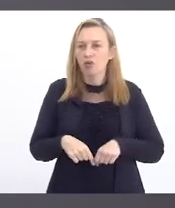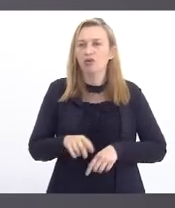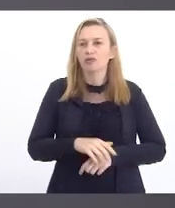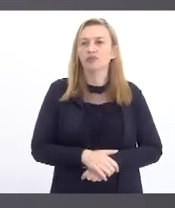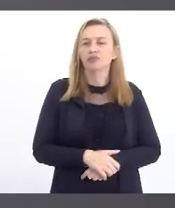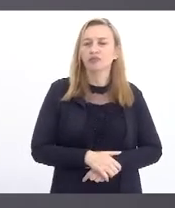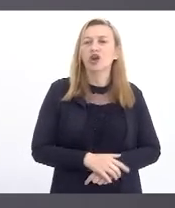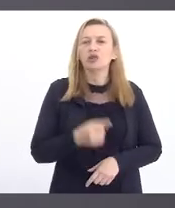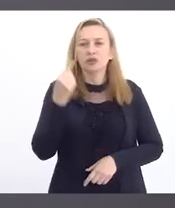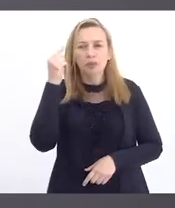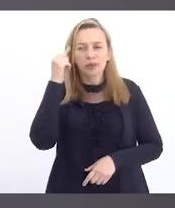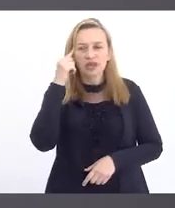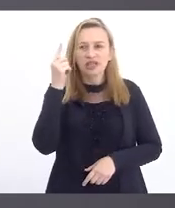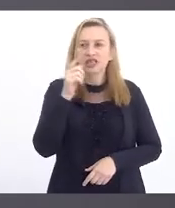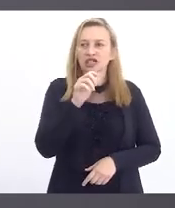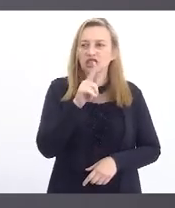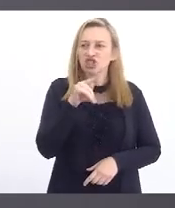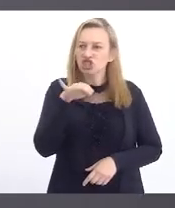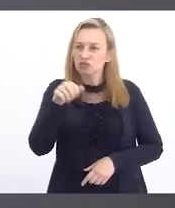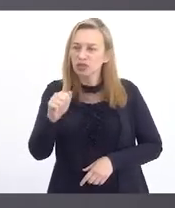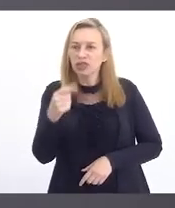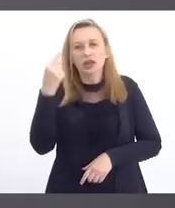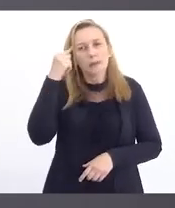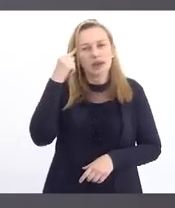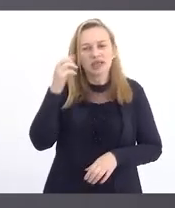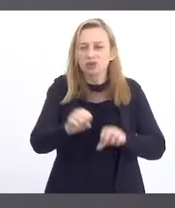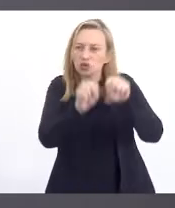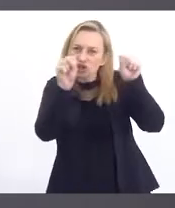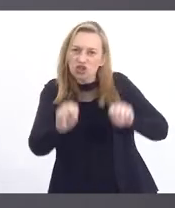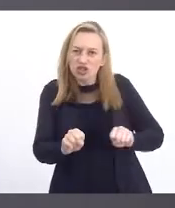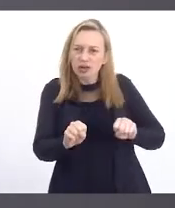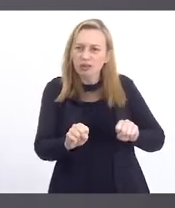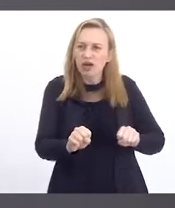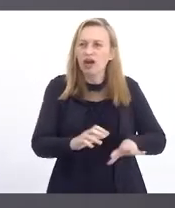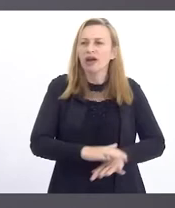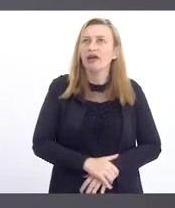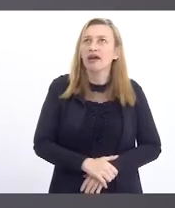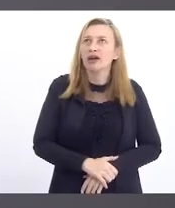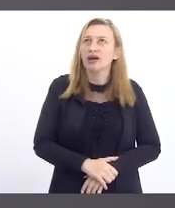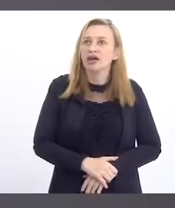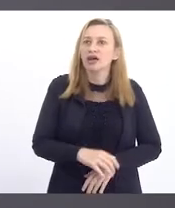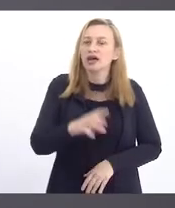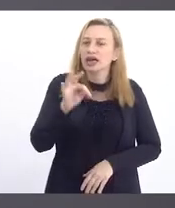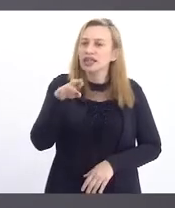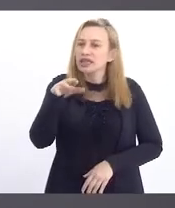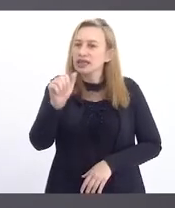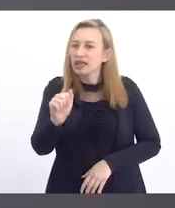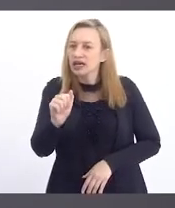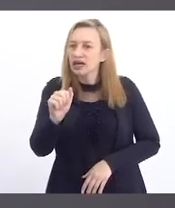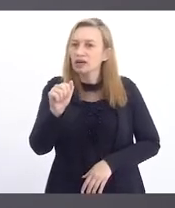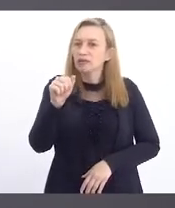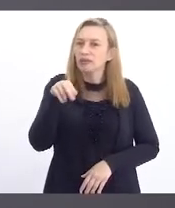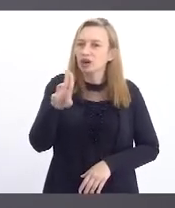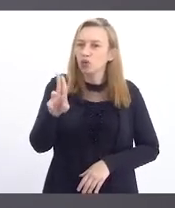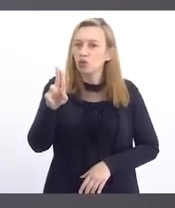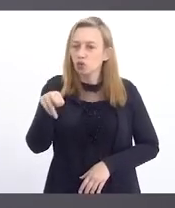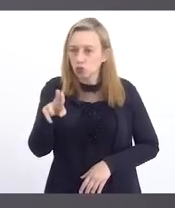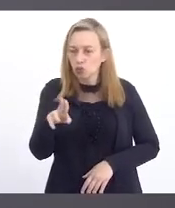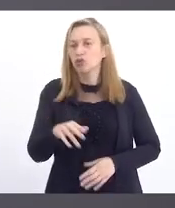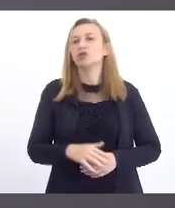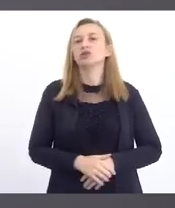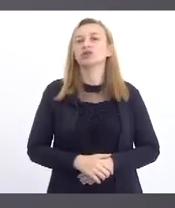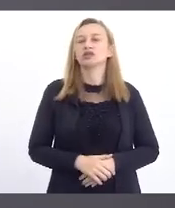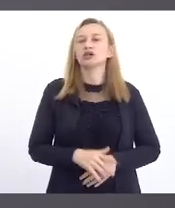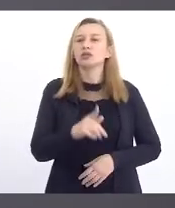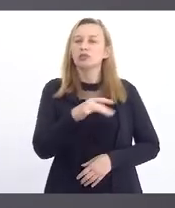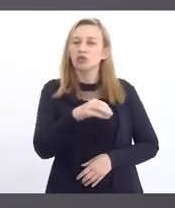quando a gente pensa em combate à geosmina, a gente pensa no sistema lagunar da Itaguandu, a montante, onde chega o rio Poços Queimados,